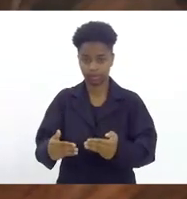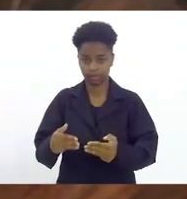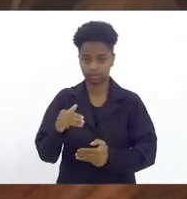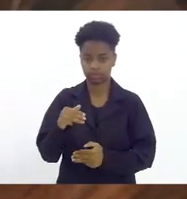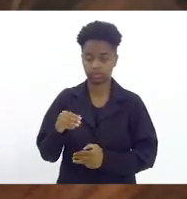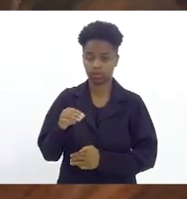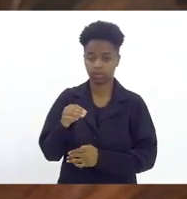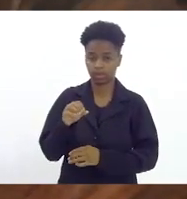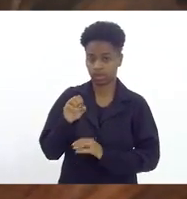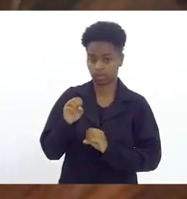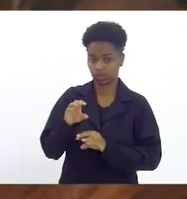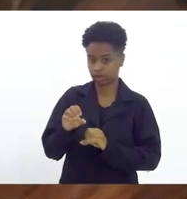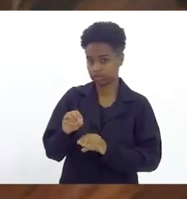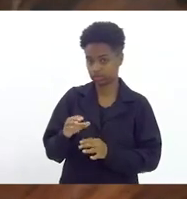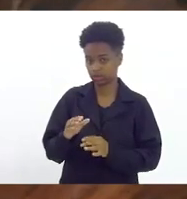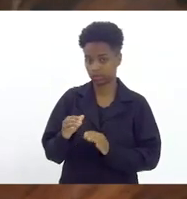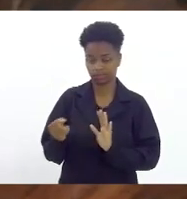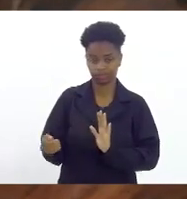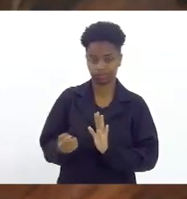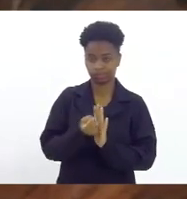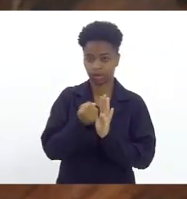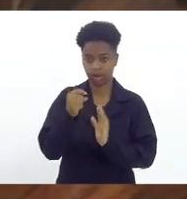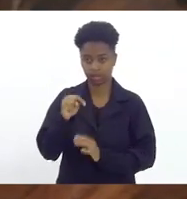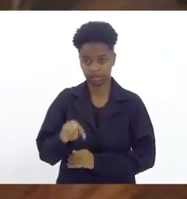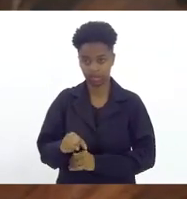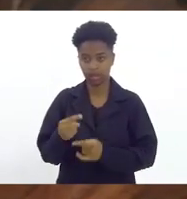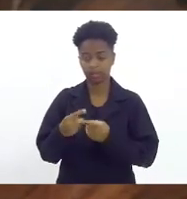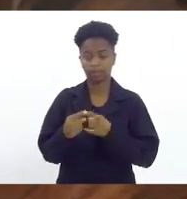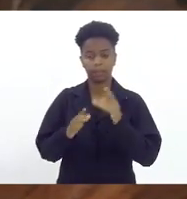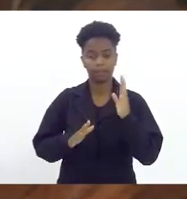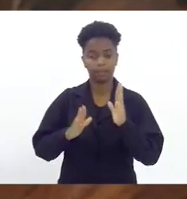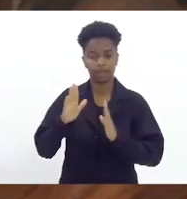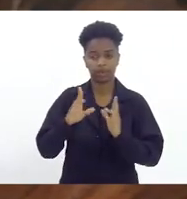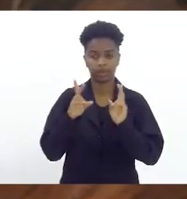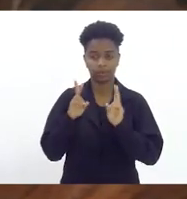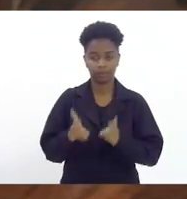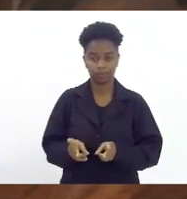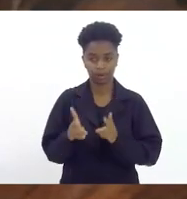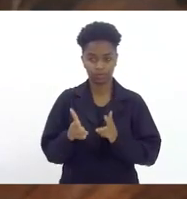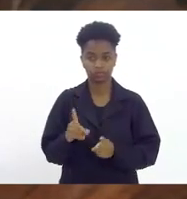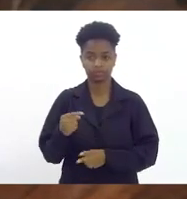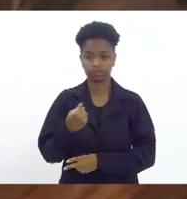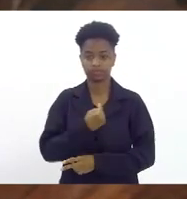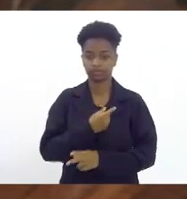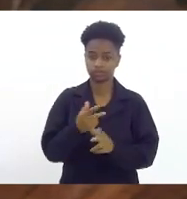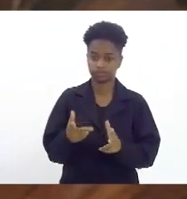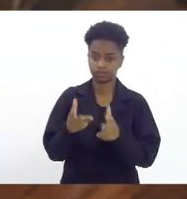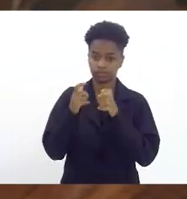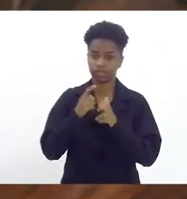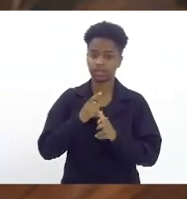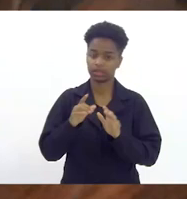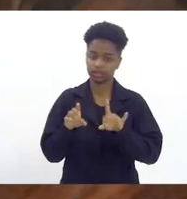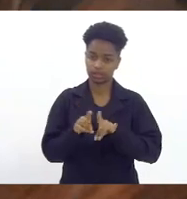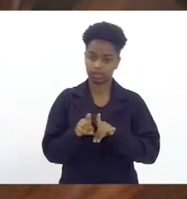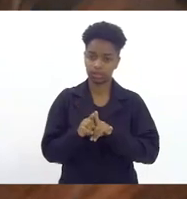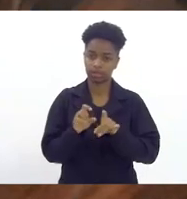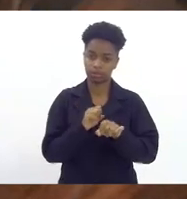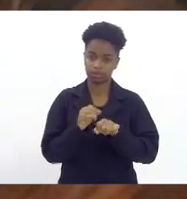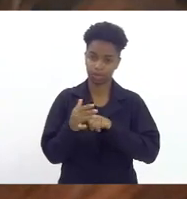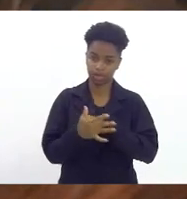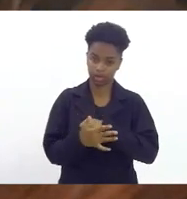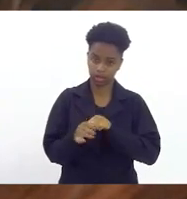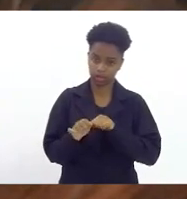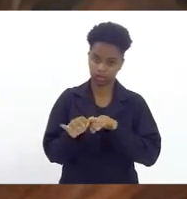MEC no antigo governo deixaram pra gente durante esse mesmo período entende-se que também teve um período de pandemia nesse meio tempo